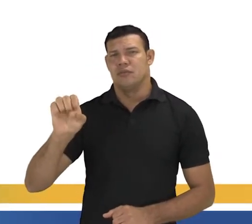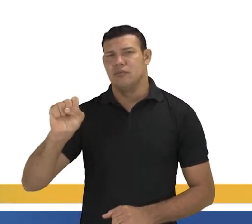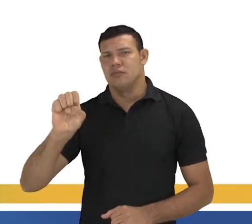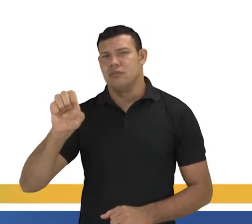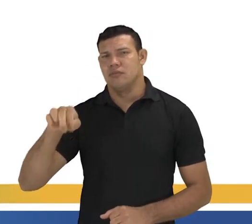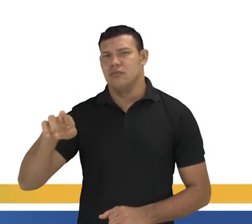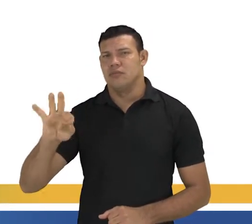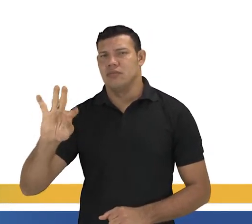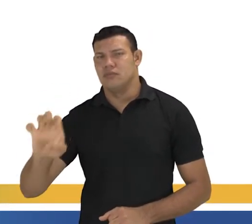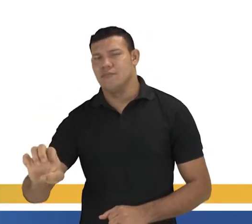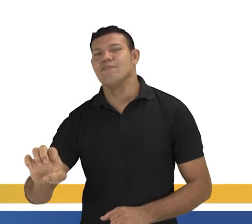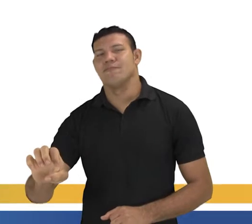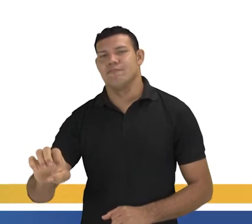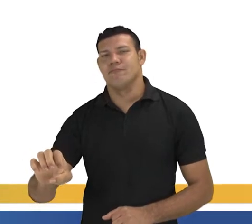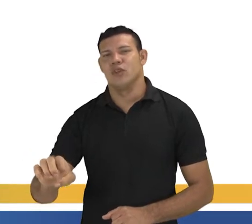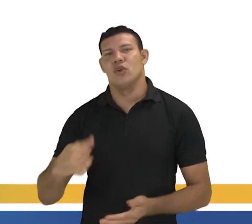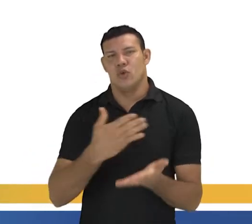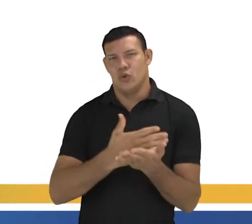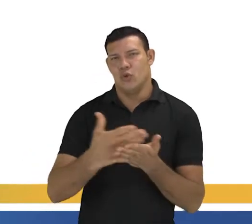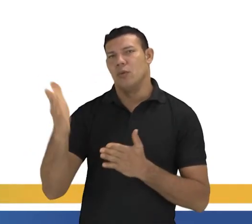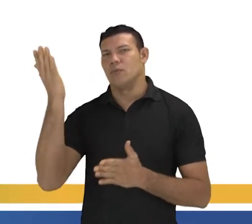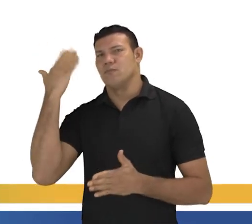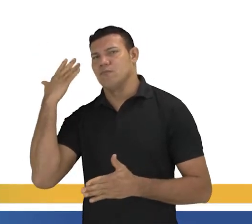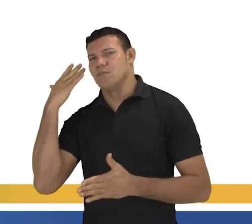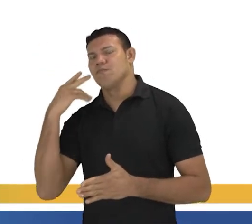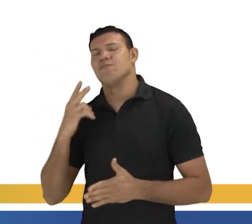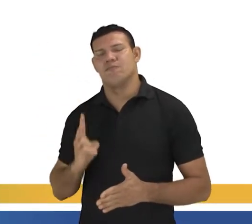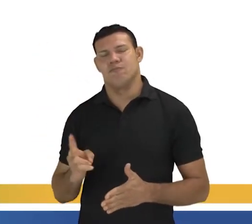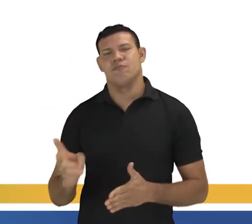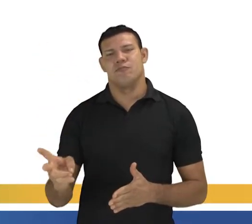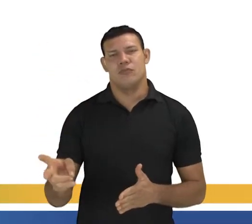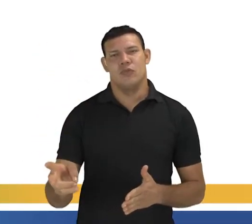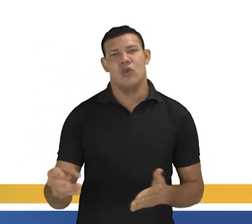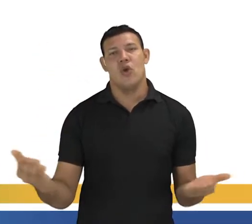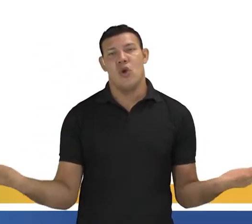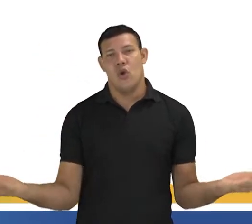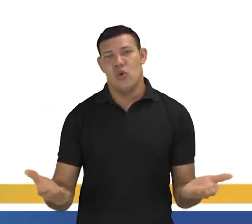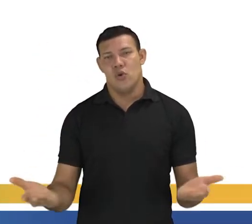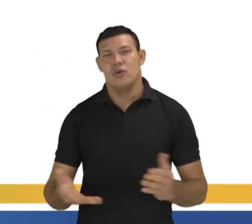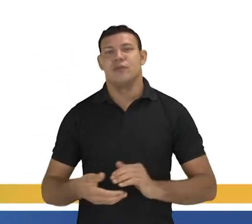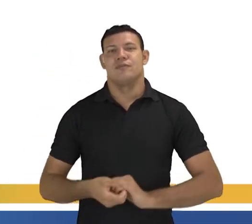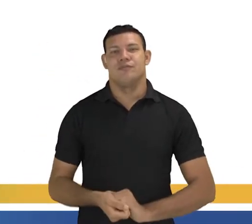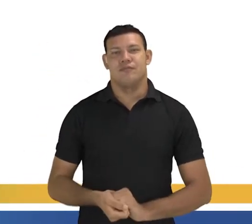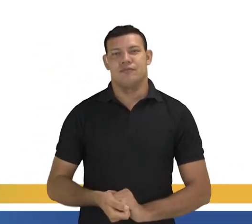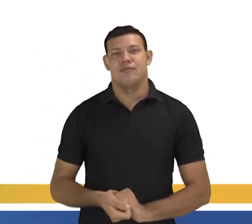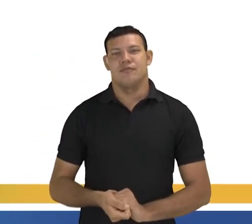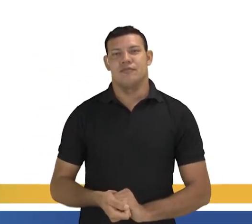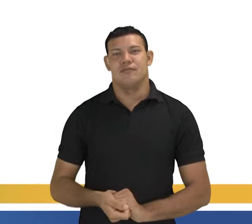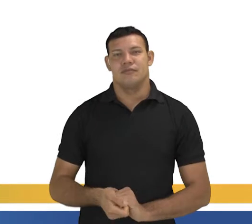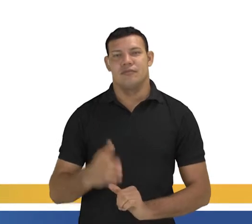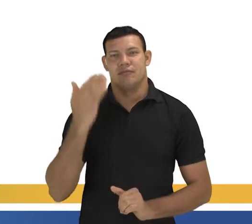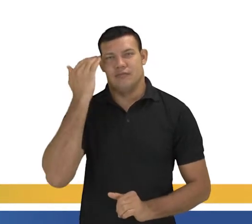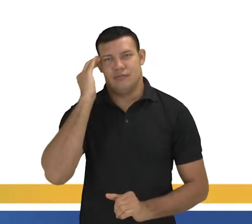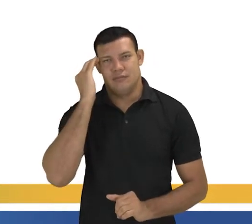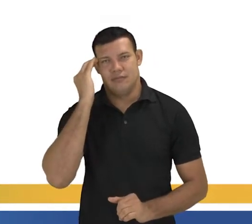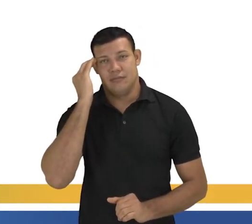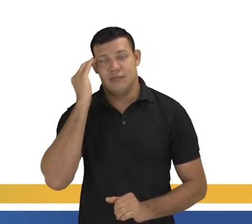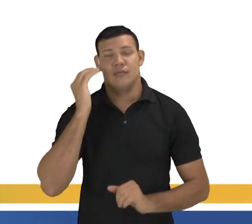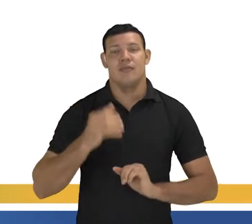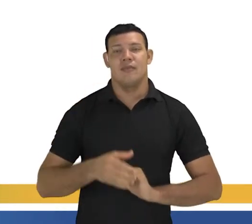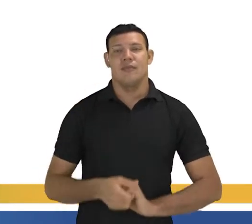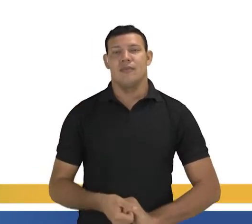no passado e que continua até o presente. Ou uma atividade repetida no passado e que continua até o presente. Como vocês estão